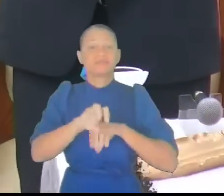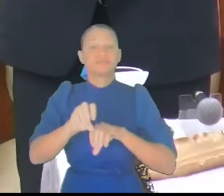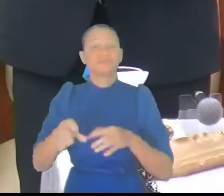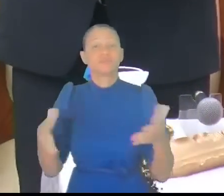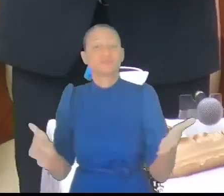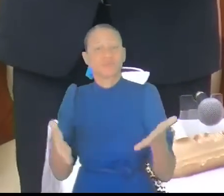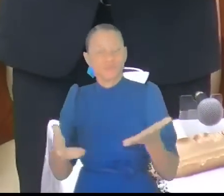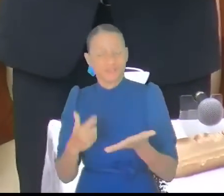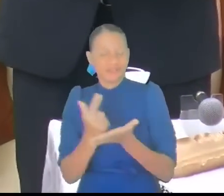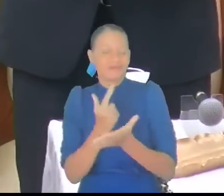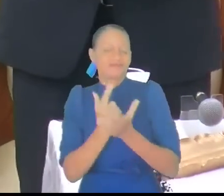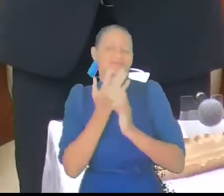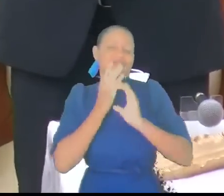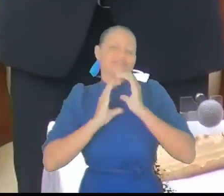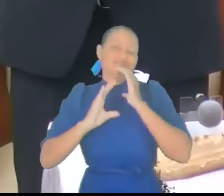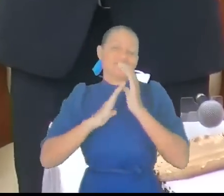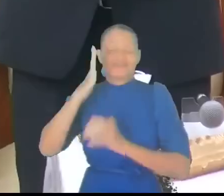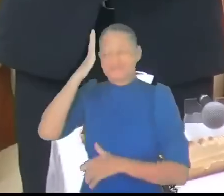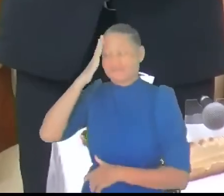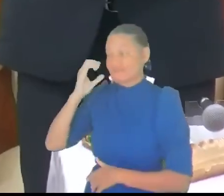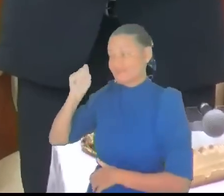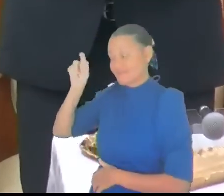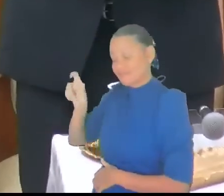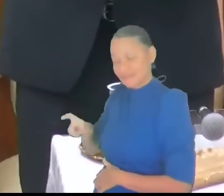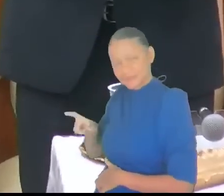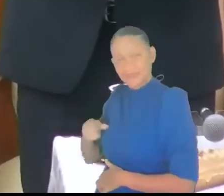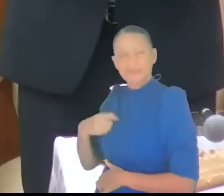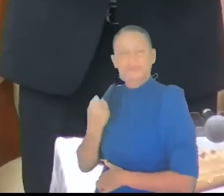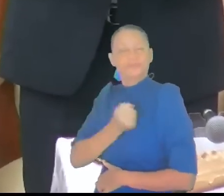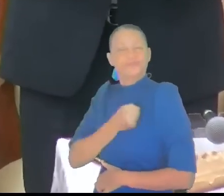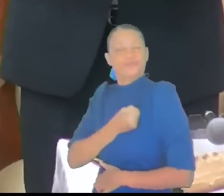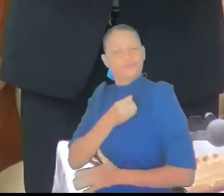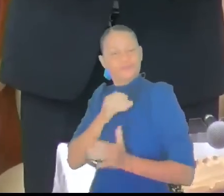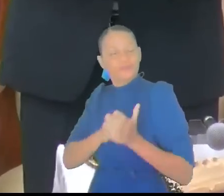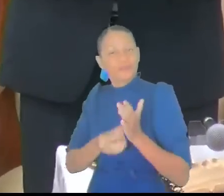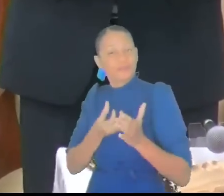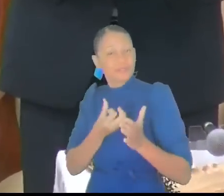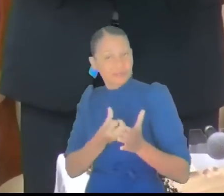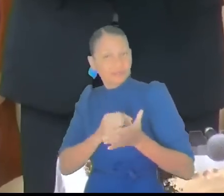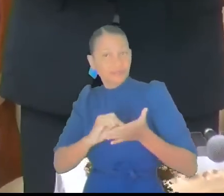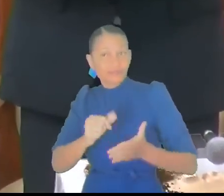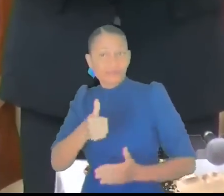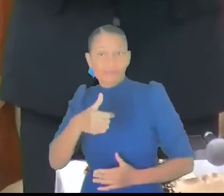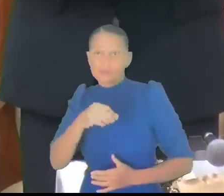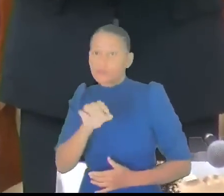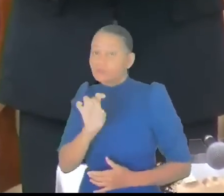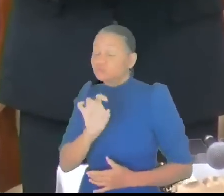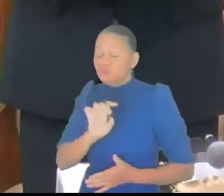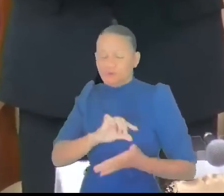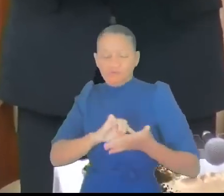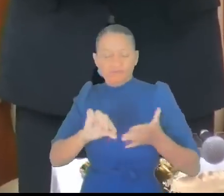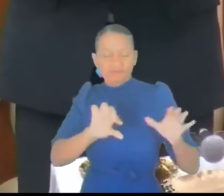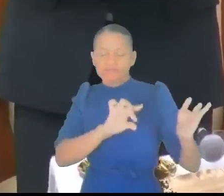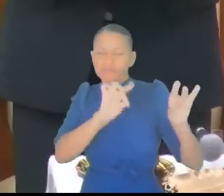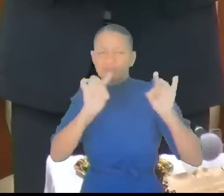de Cantares de Salomão, capítulo 6, versículo 10, somente um versículo.